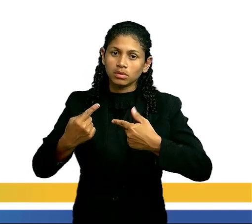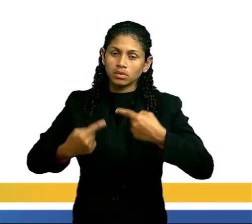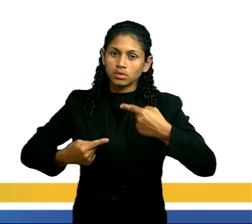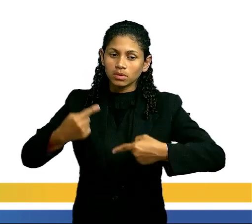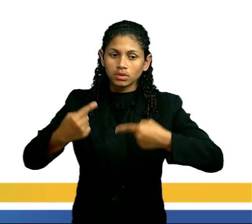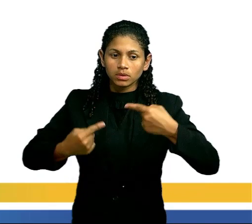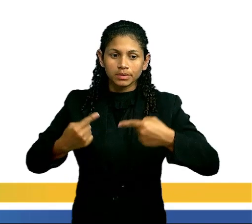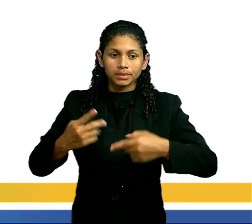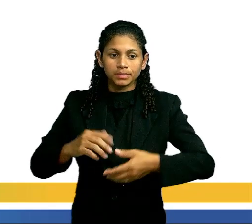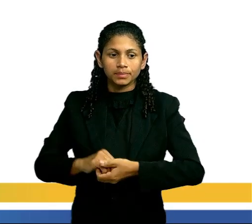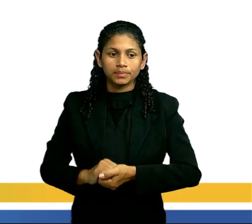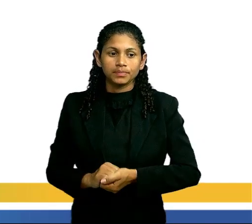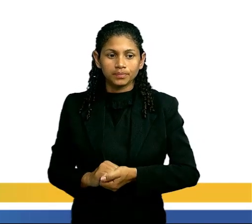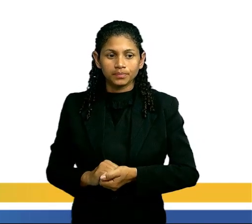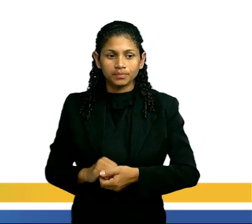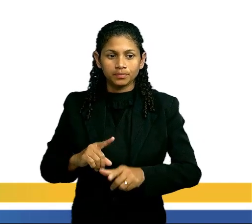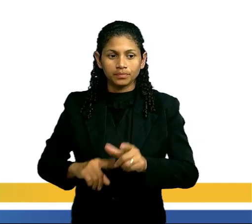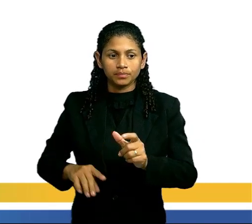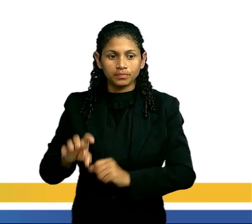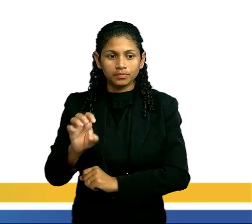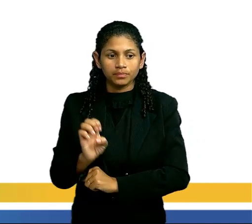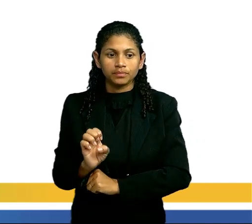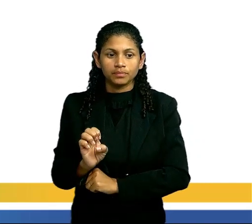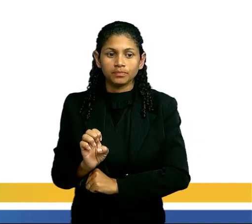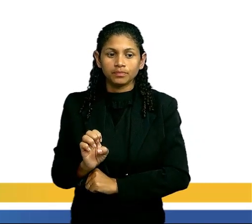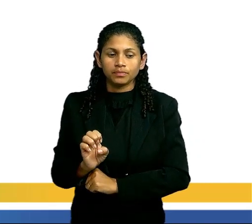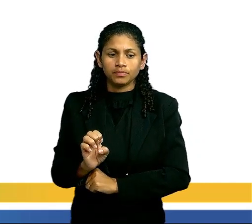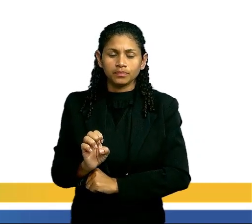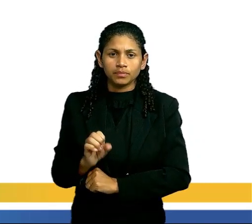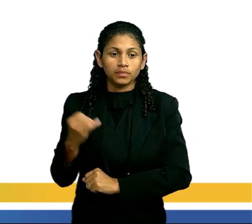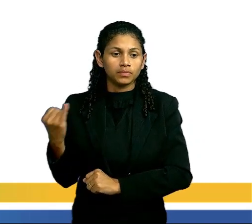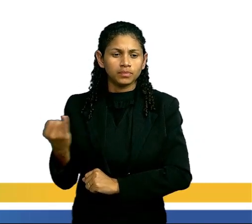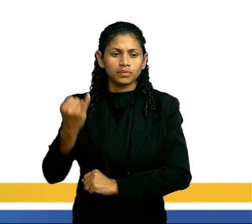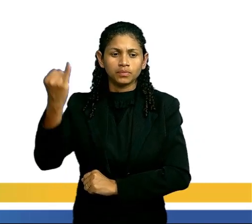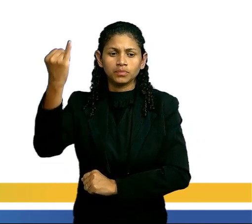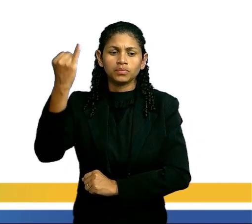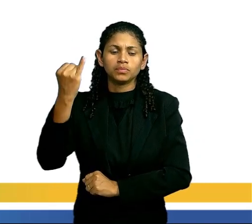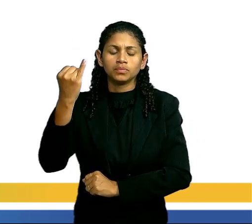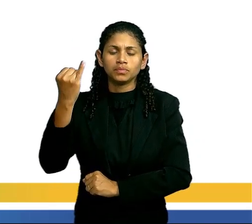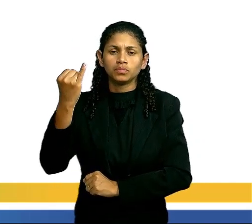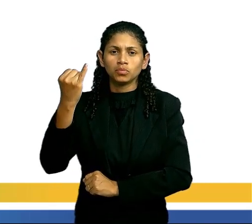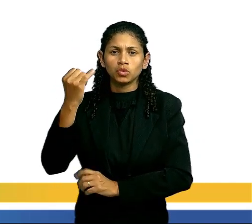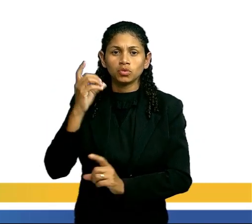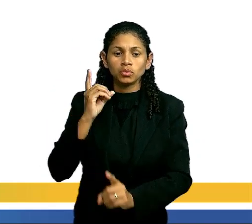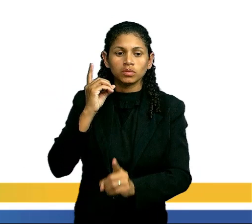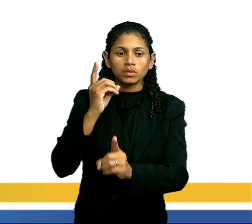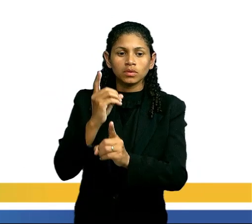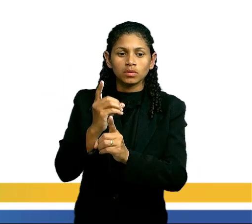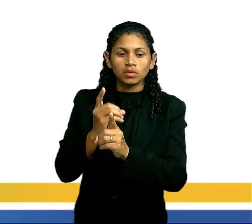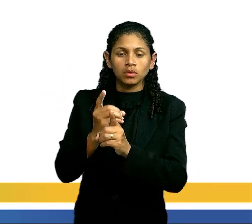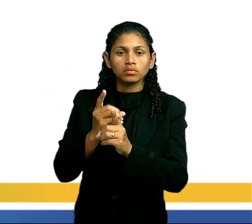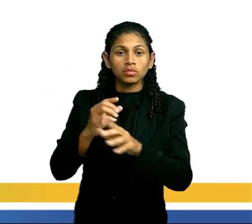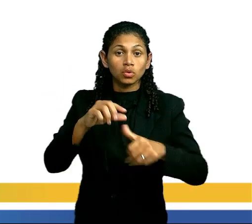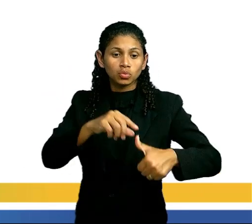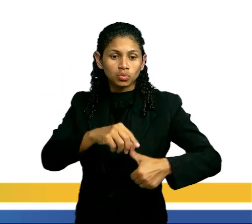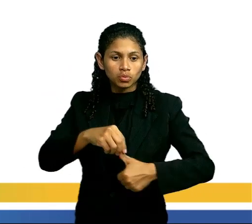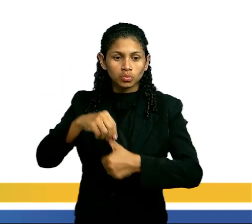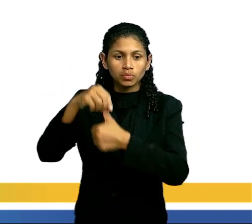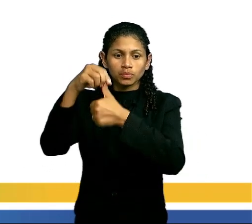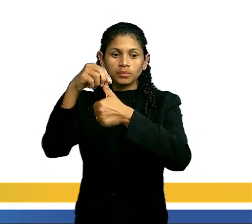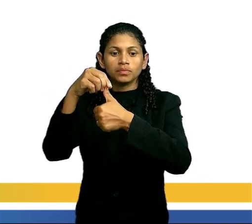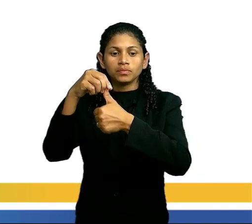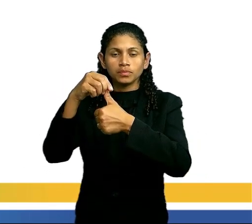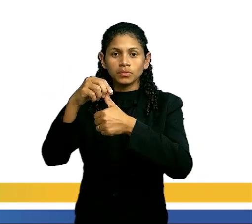E letra E. Reconhecer a importância do encontro dos líderes mundiais, que, como